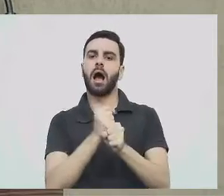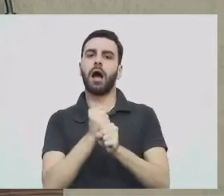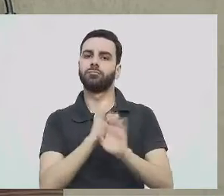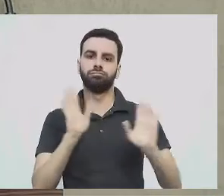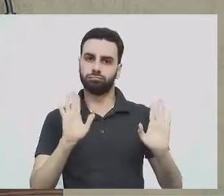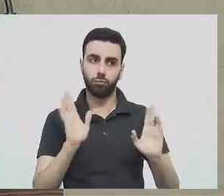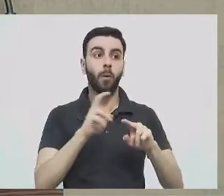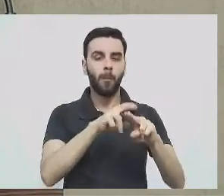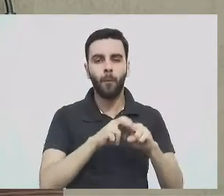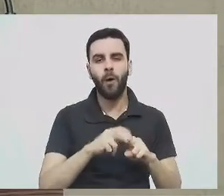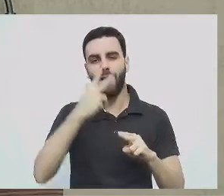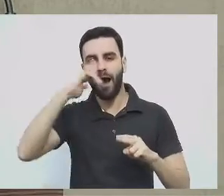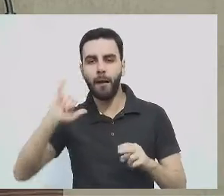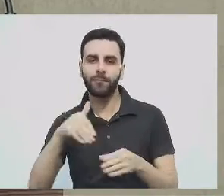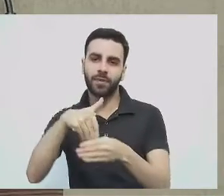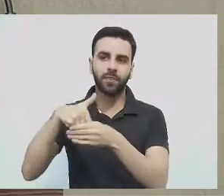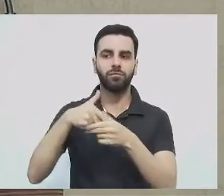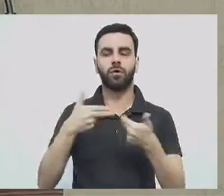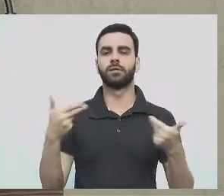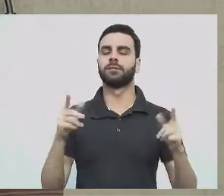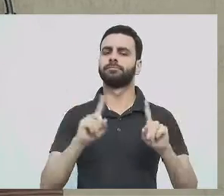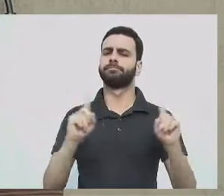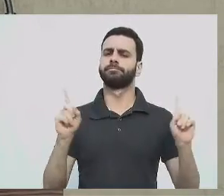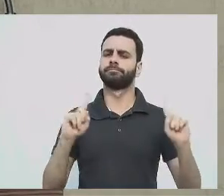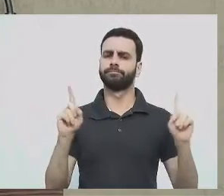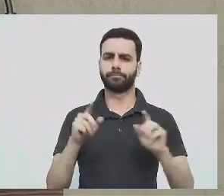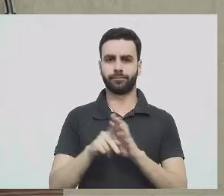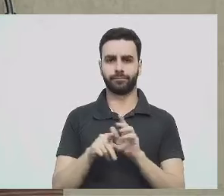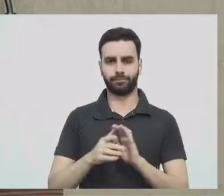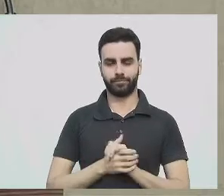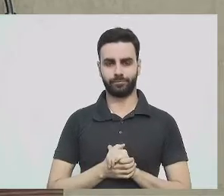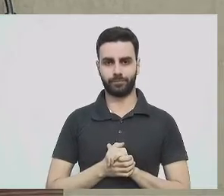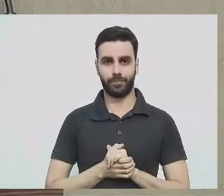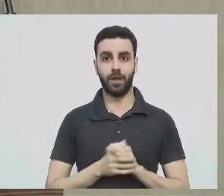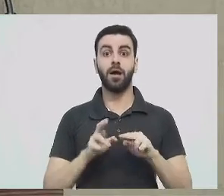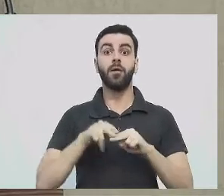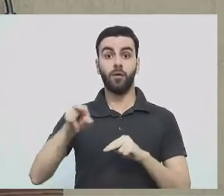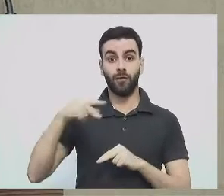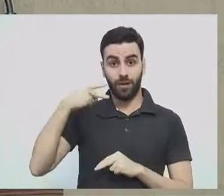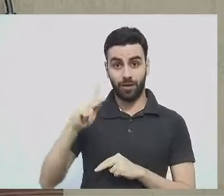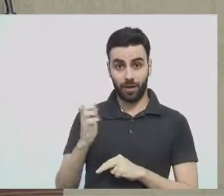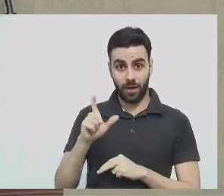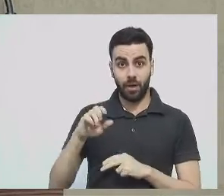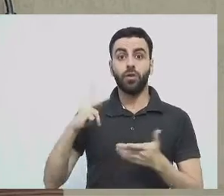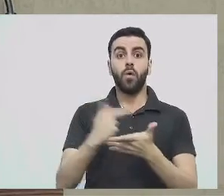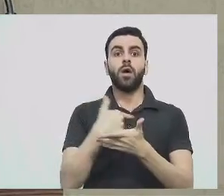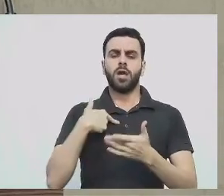não acontecer muitas das vezes que aconteceu com o vereador Helder. Porque